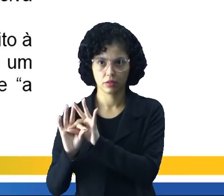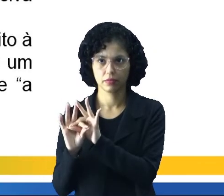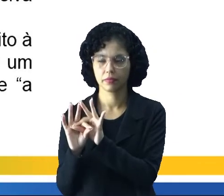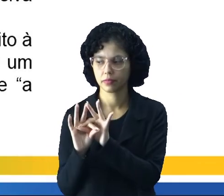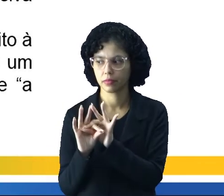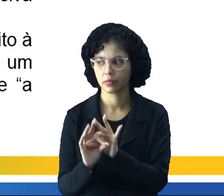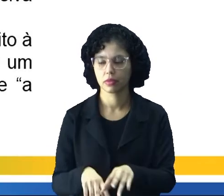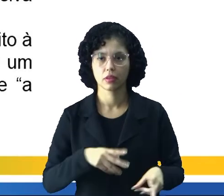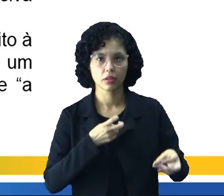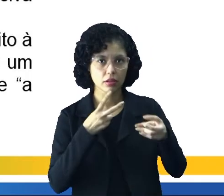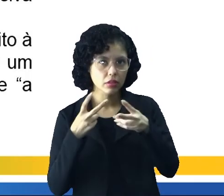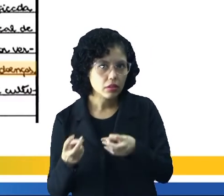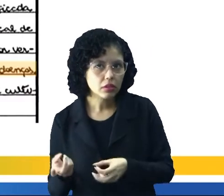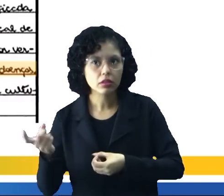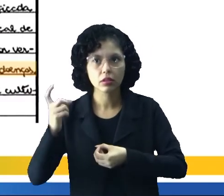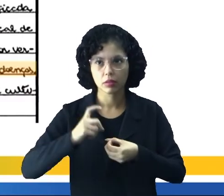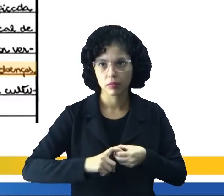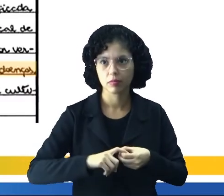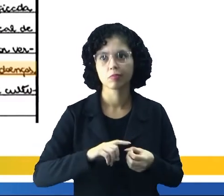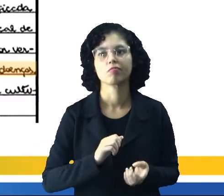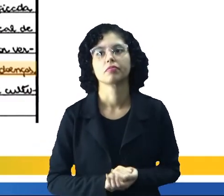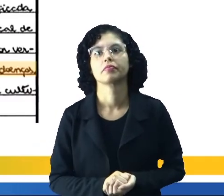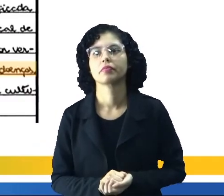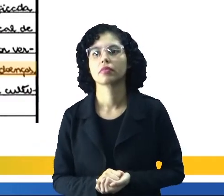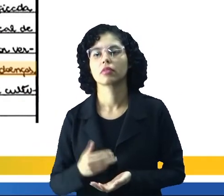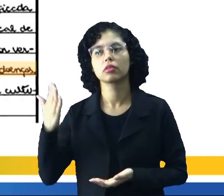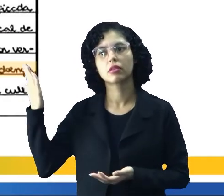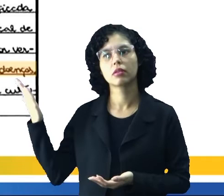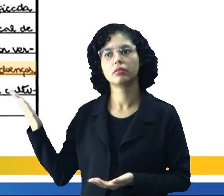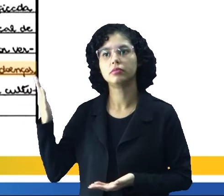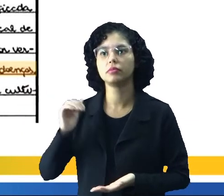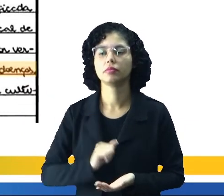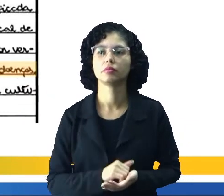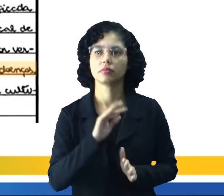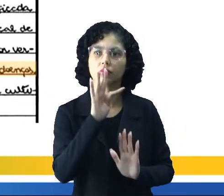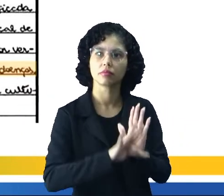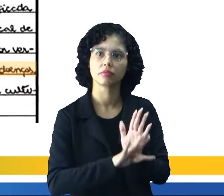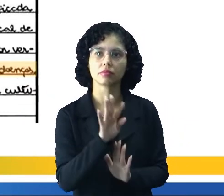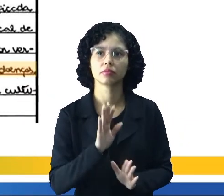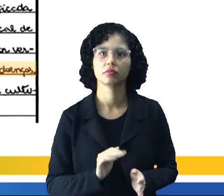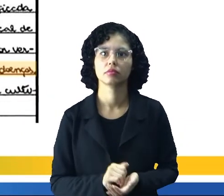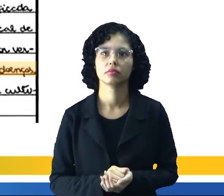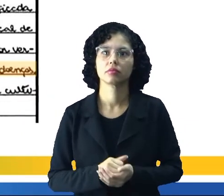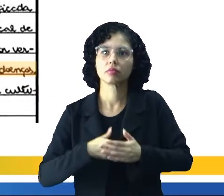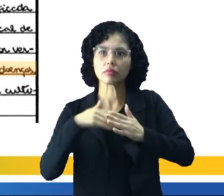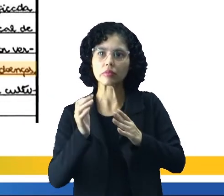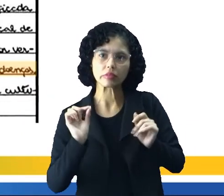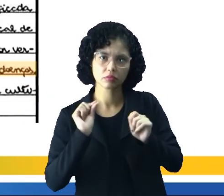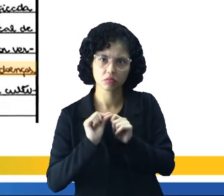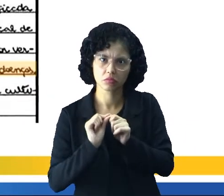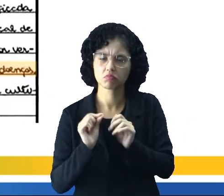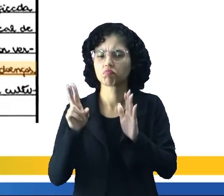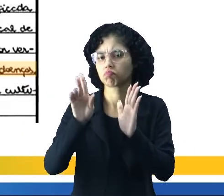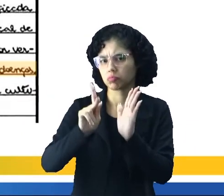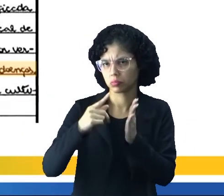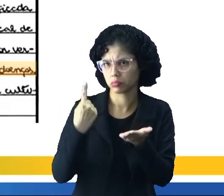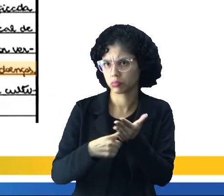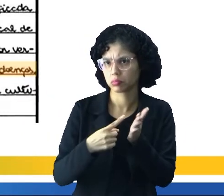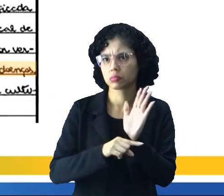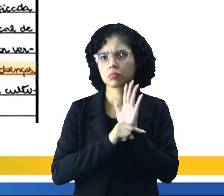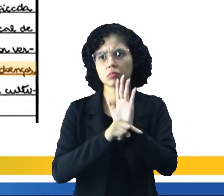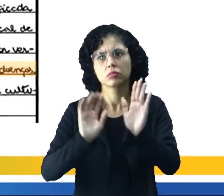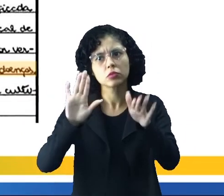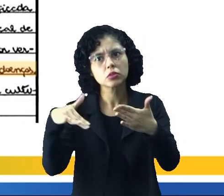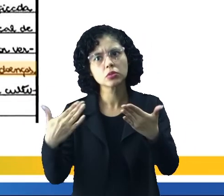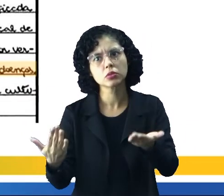Você observou, vou voltar aqui para você ver, ó, que o texto dele está bem pintado, né? Está bem marcado, está mostrando